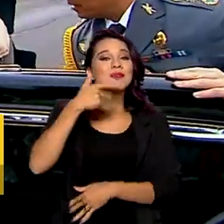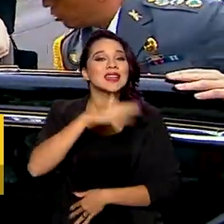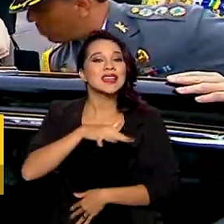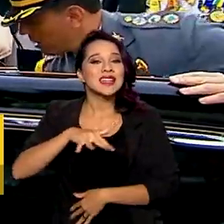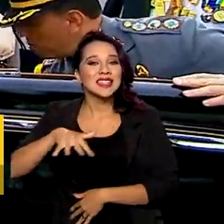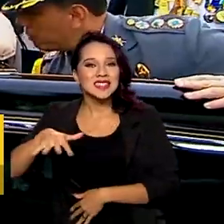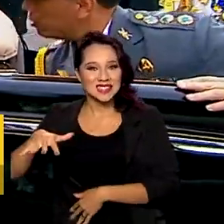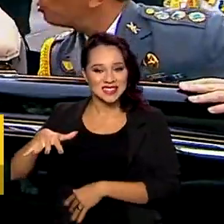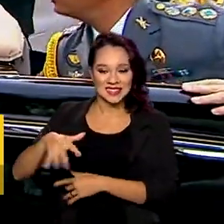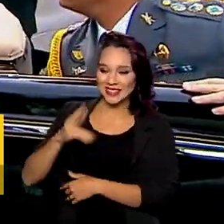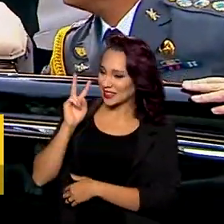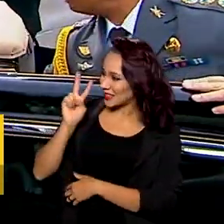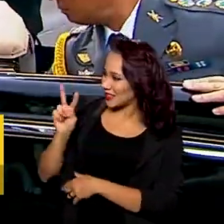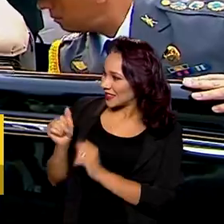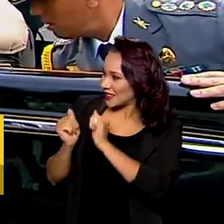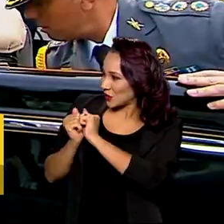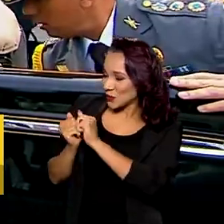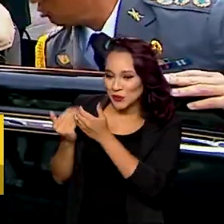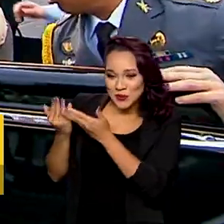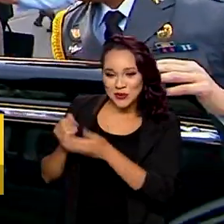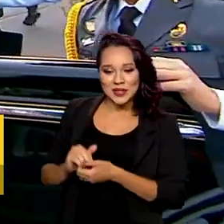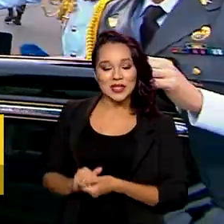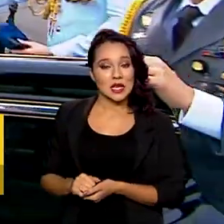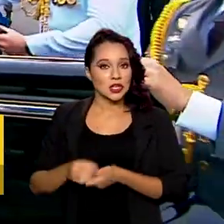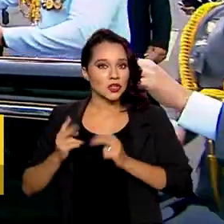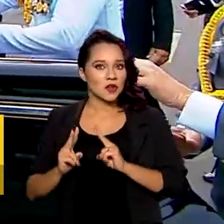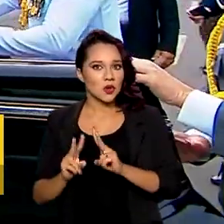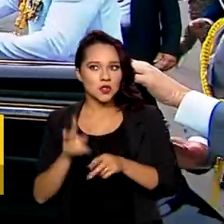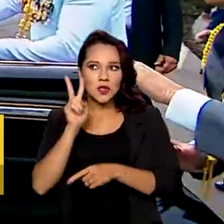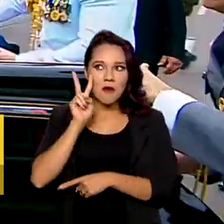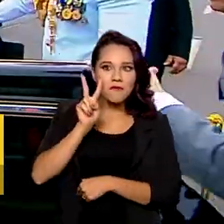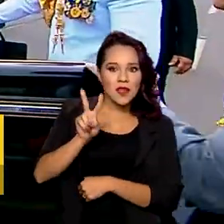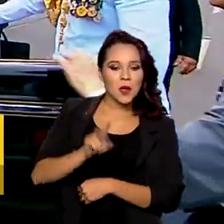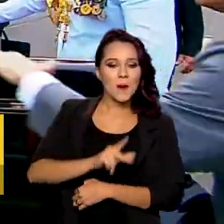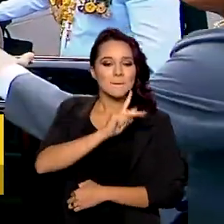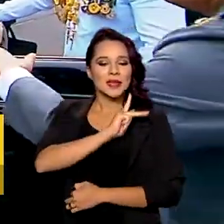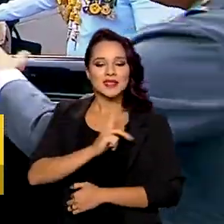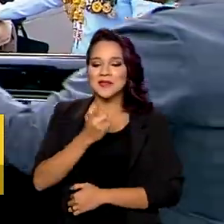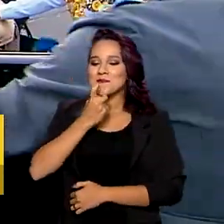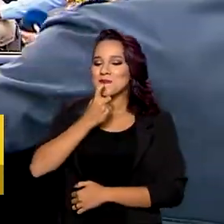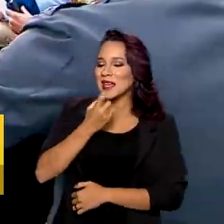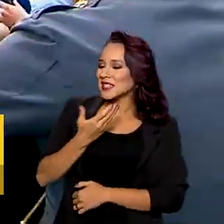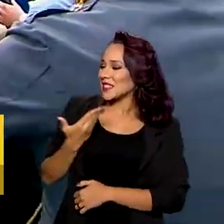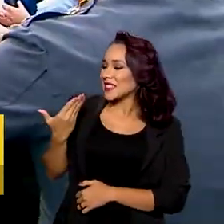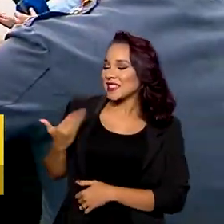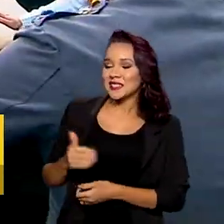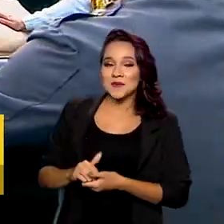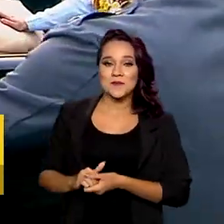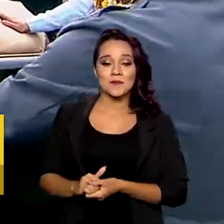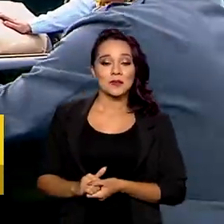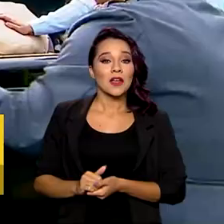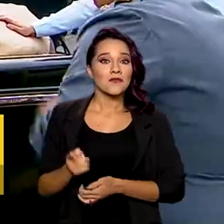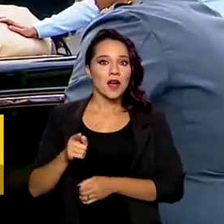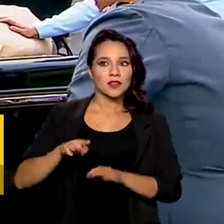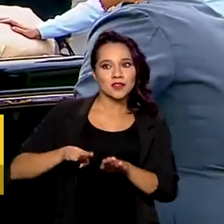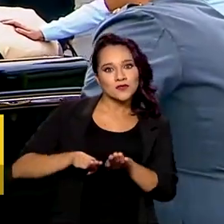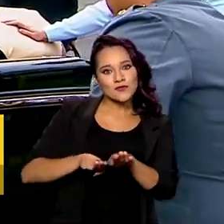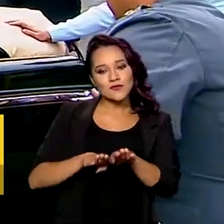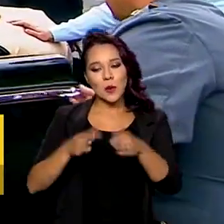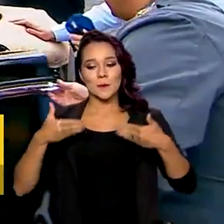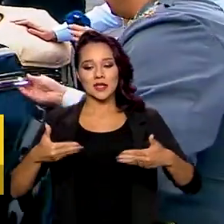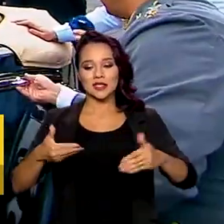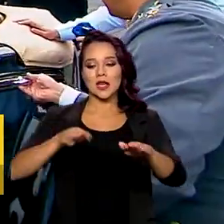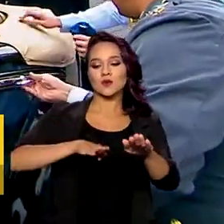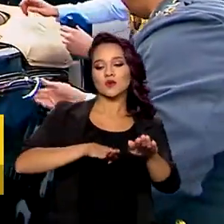crianças ali com eles, e a gente vai seguir acompanhando ali. O presidente está pertinho aqui de onde nós estamos, vai subir aqui a esplanada